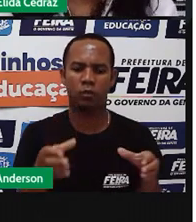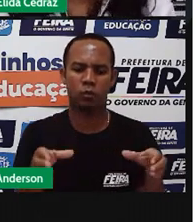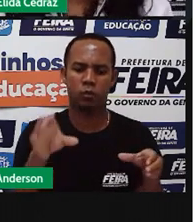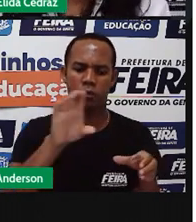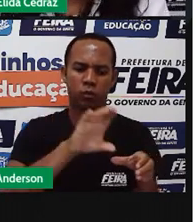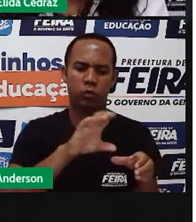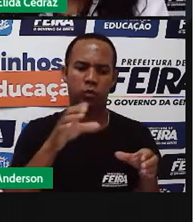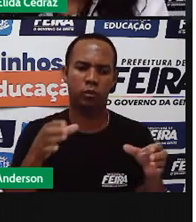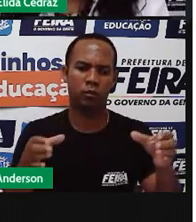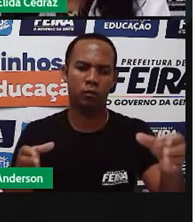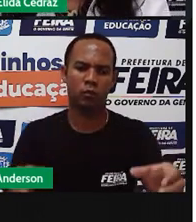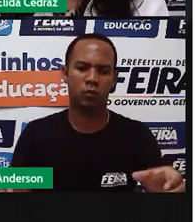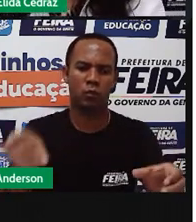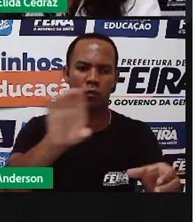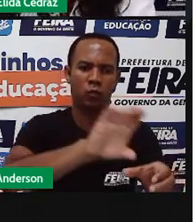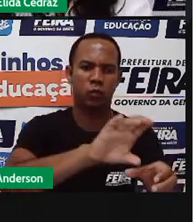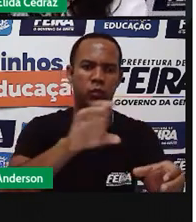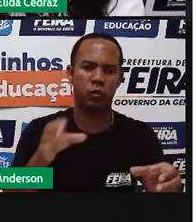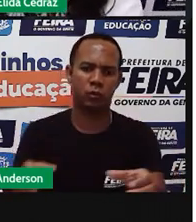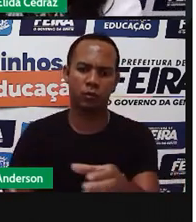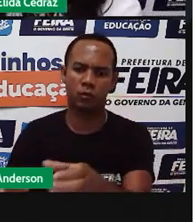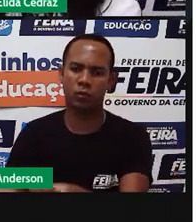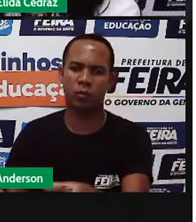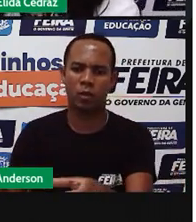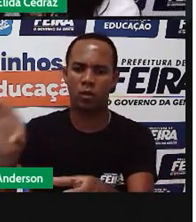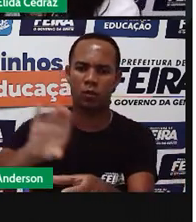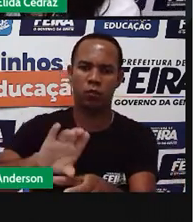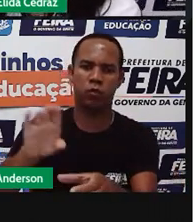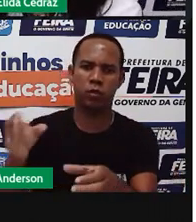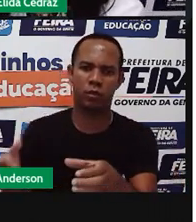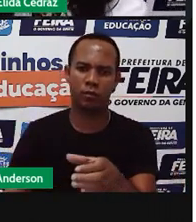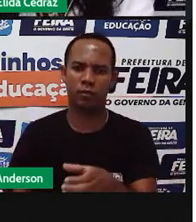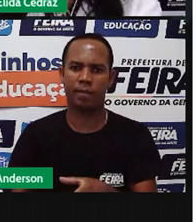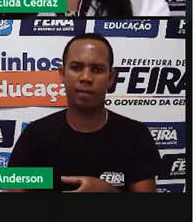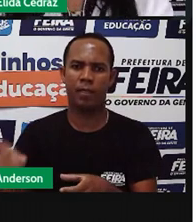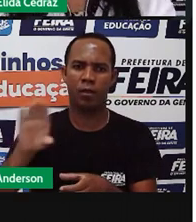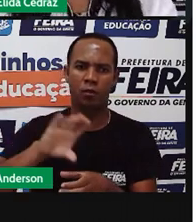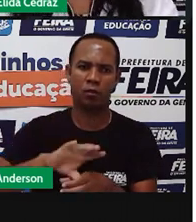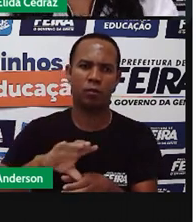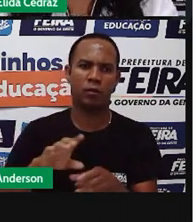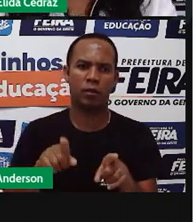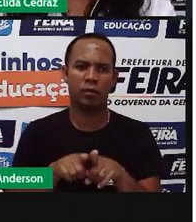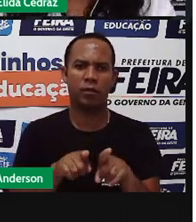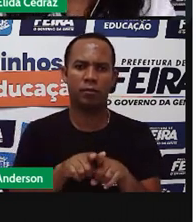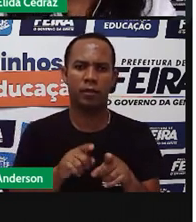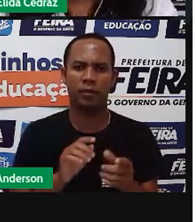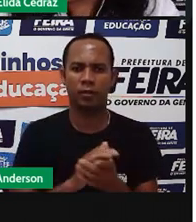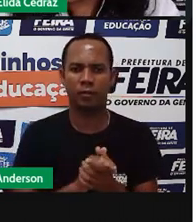4 recipientes de 250 ml.